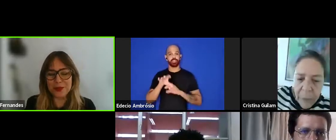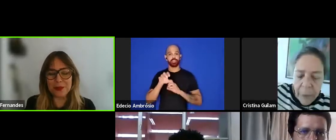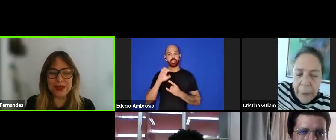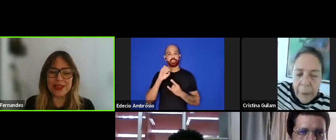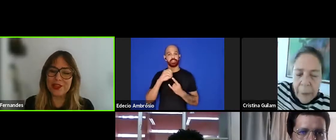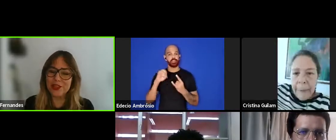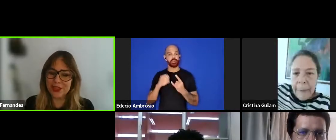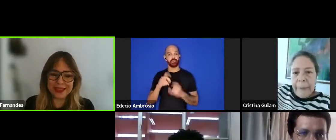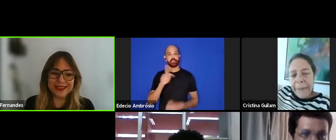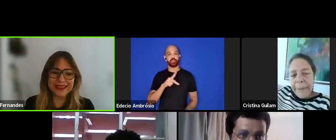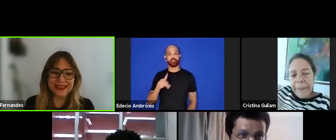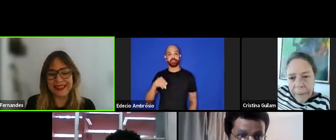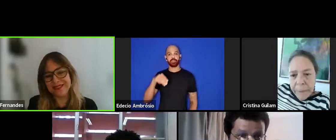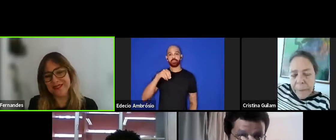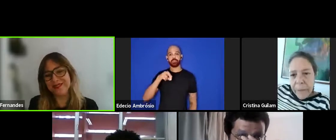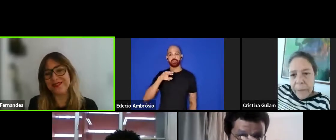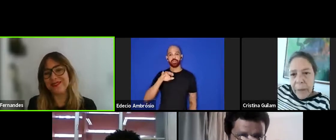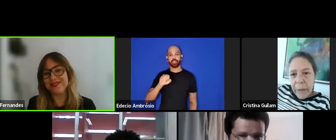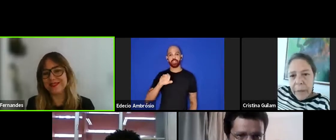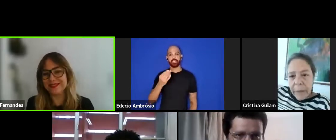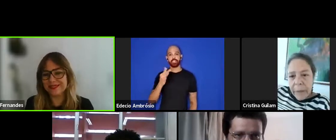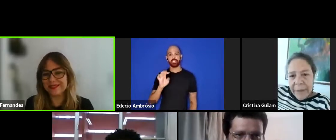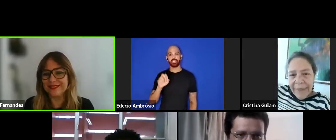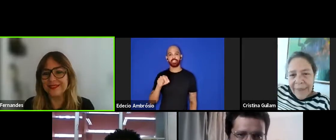Fiocruz, professora Maria Cristina Guilan.